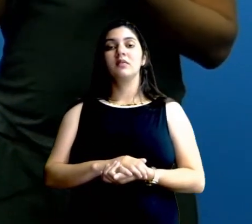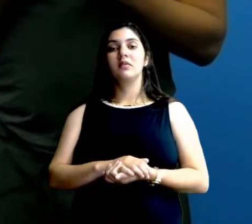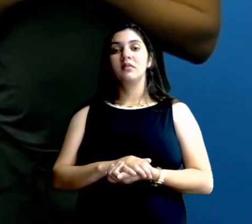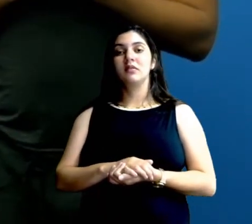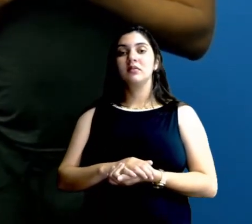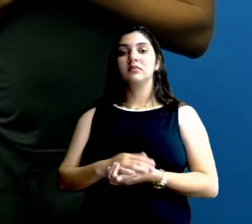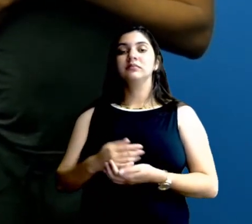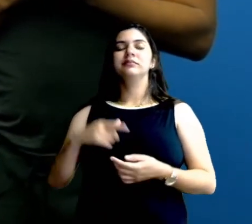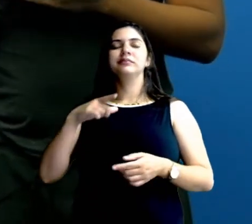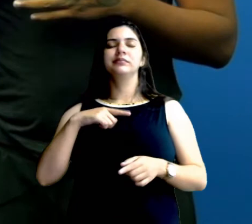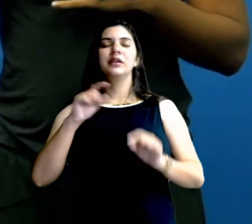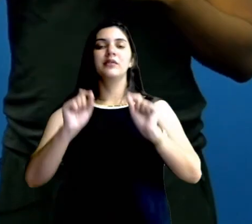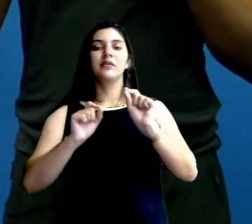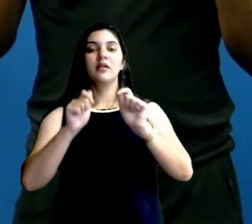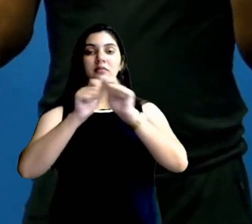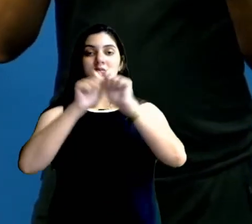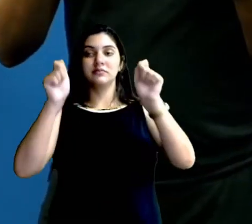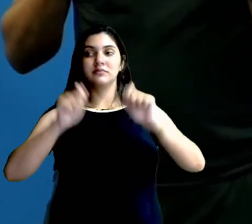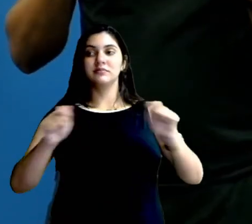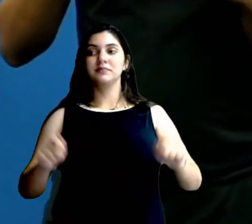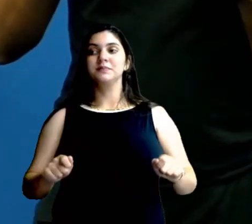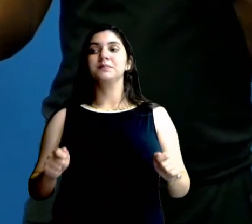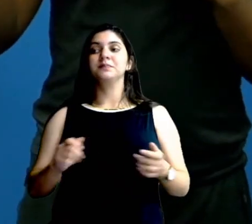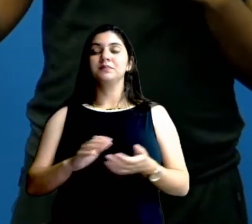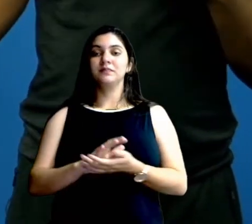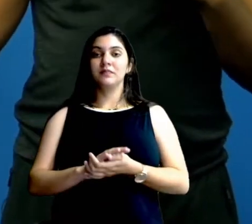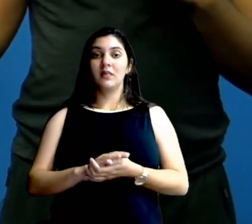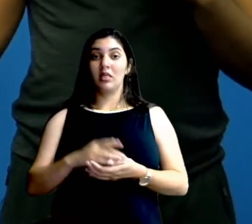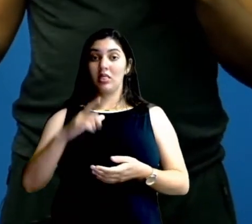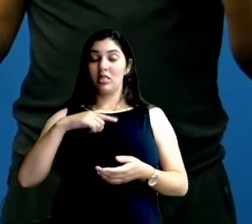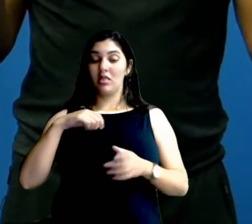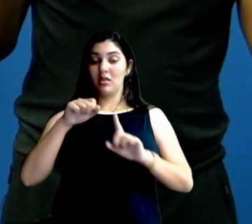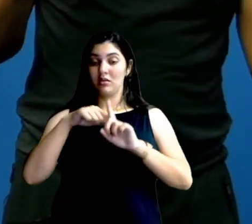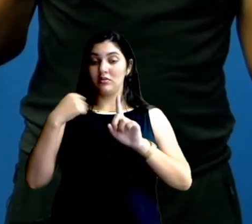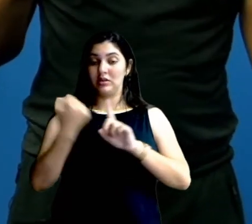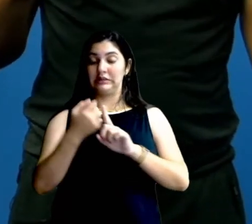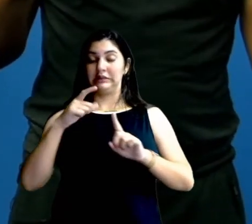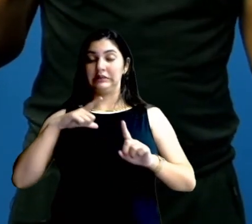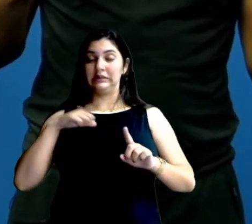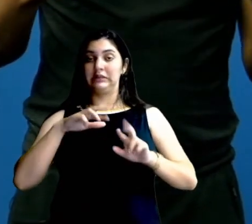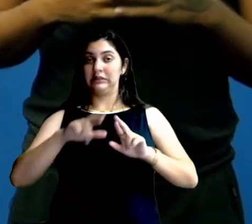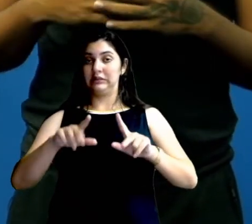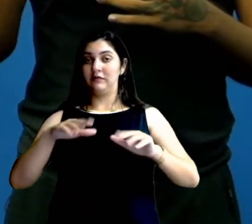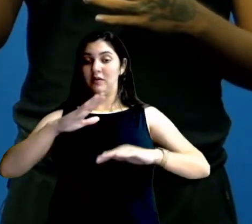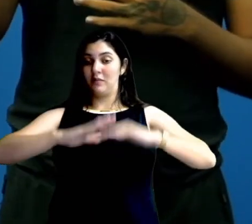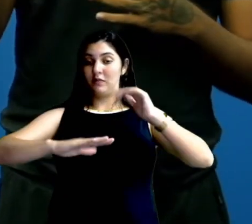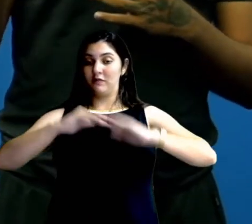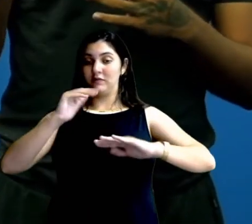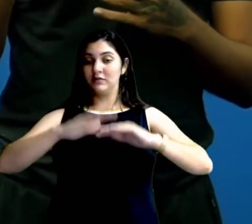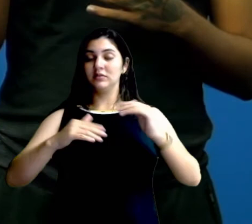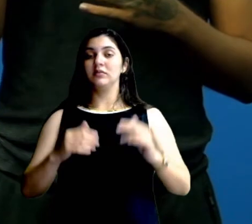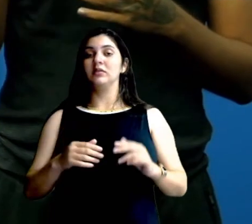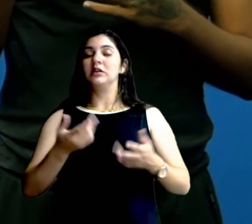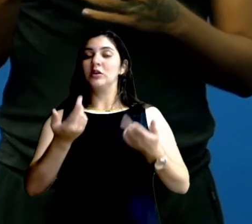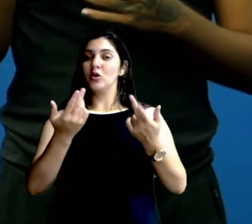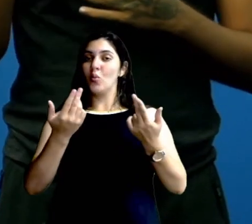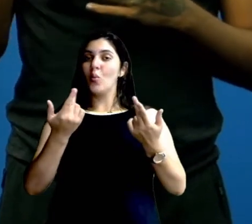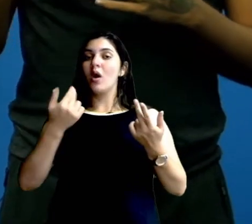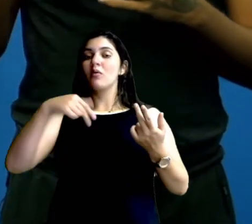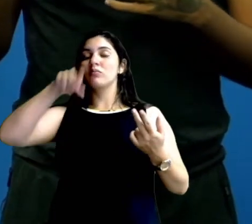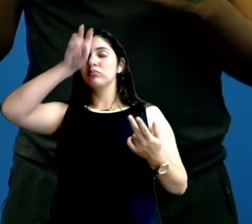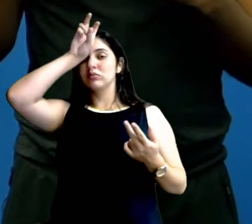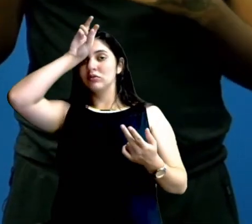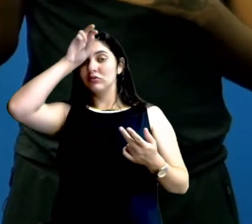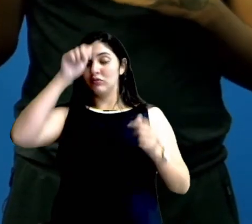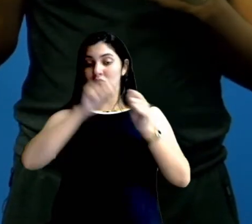os artesões né É nessa sociedade também tinha diferente profissões assim como no Egito e a gente tinha os artesões e os